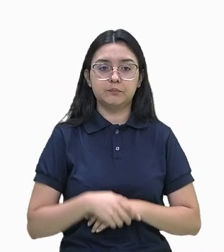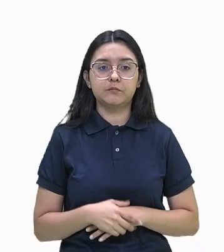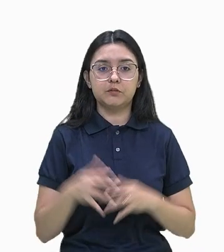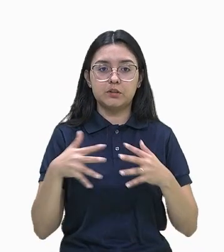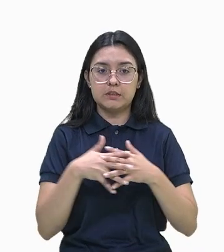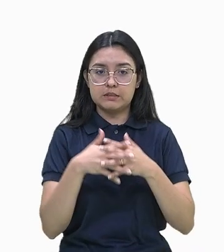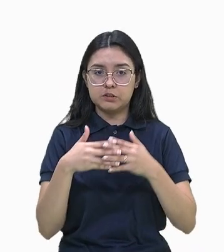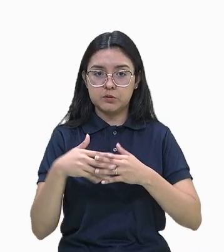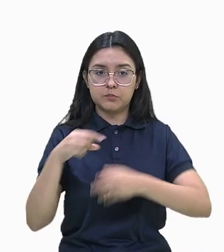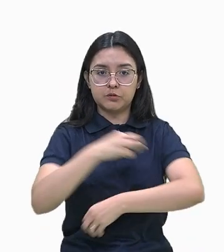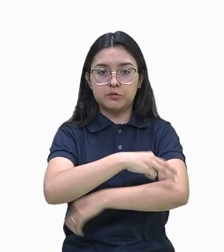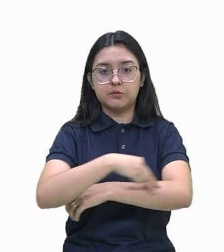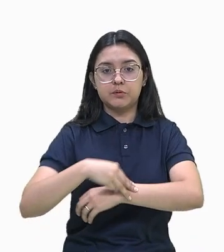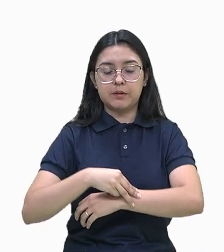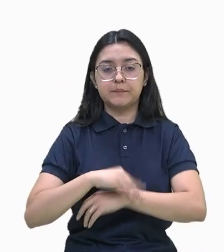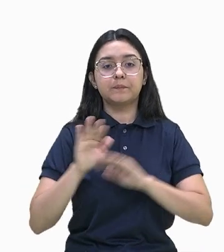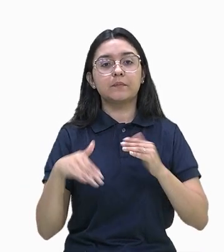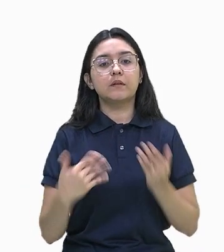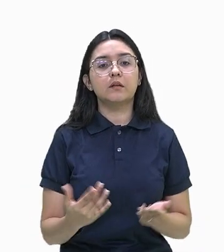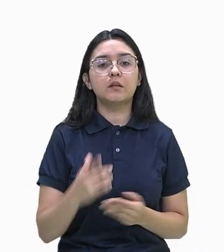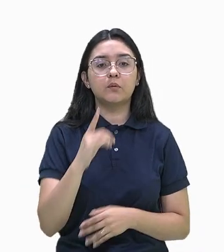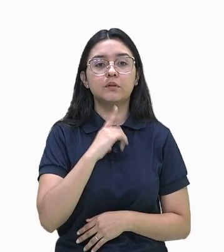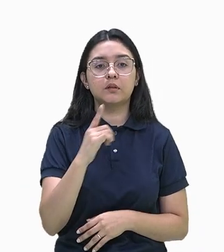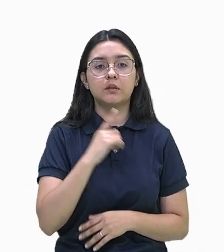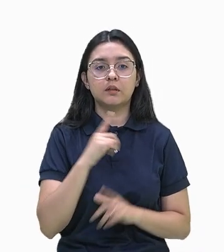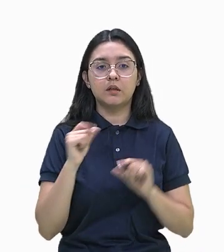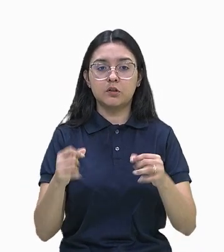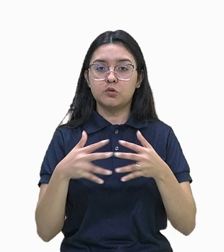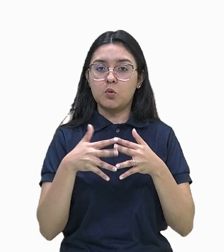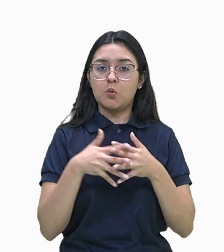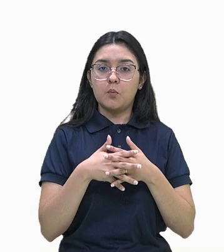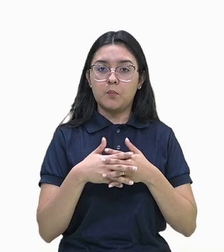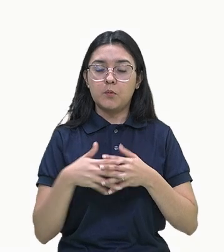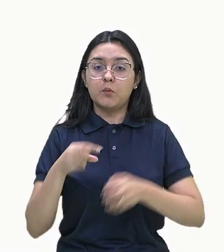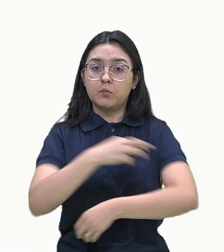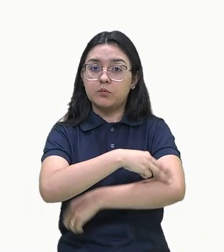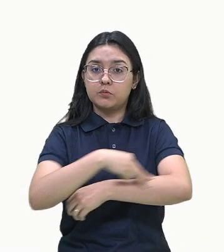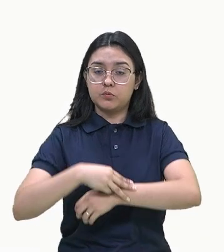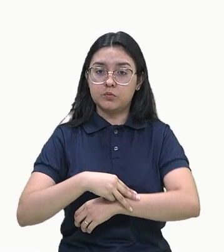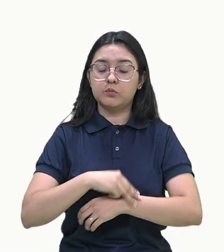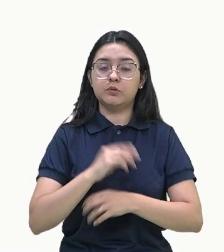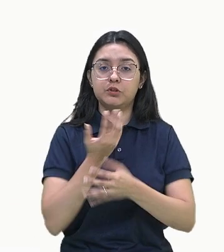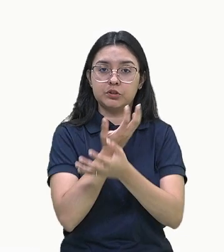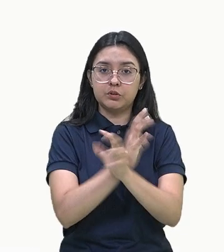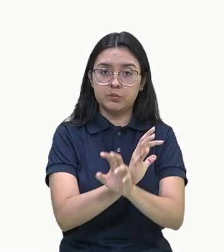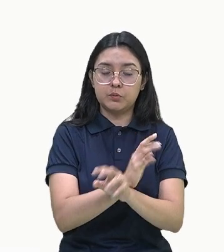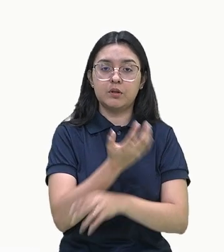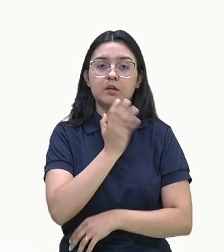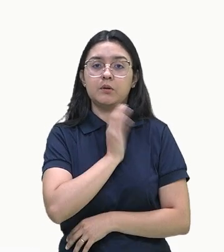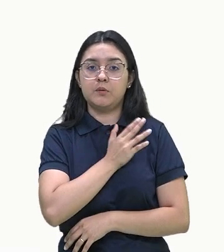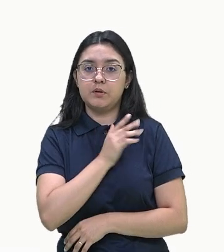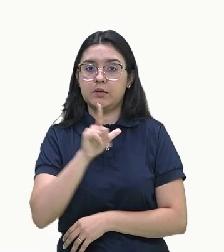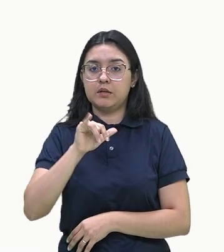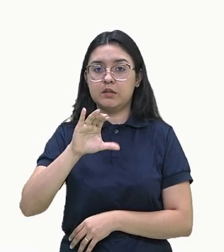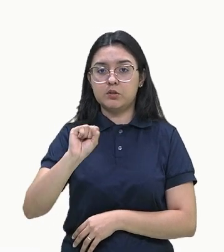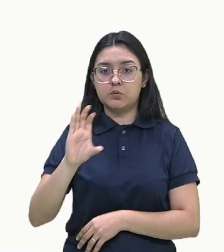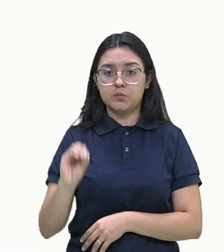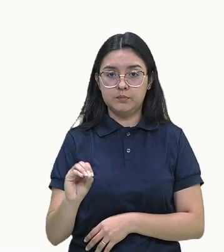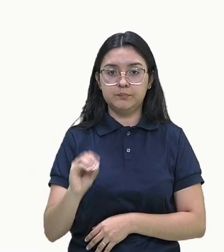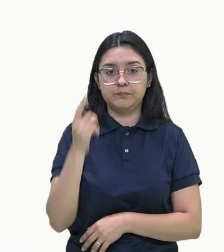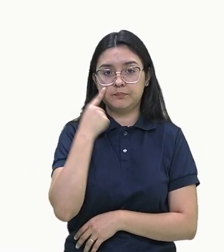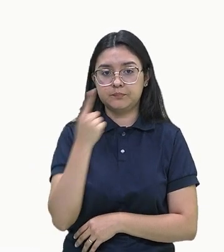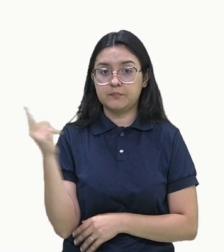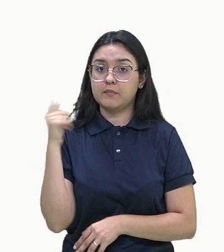aí. Então nós temos esse músculo esquelético, o cardíaco e o liso,